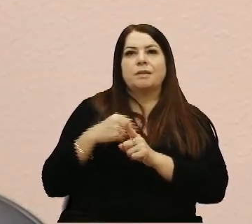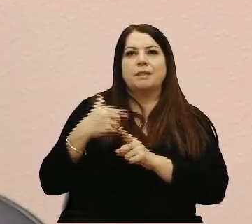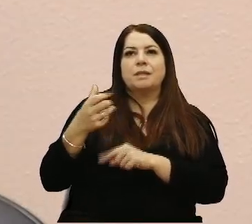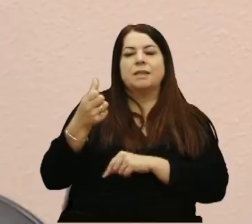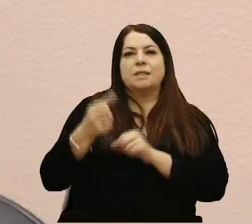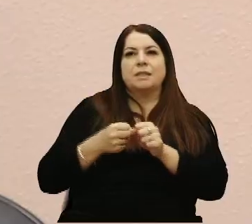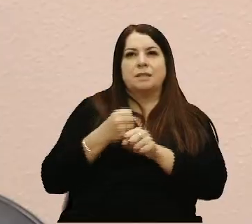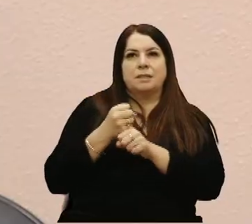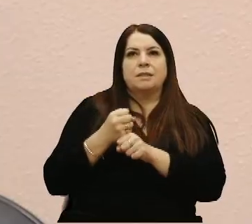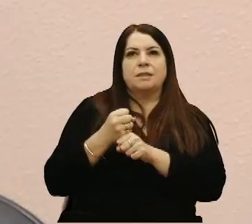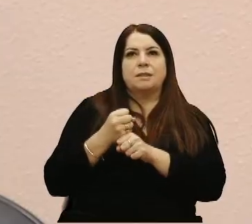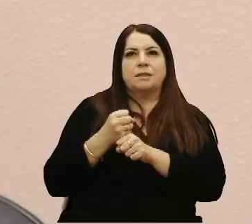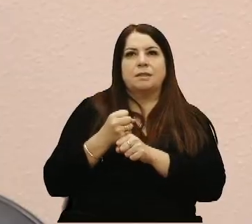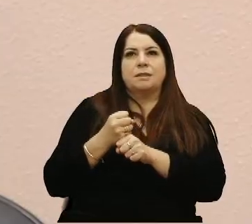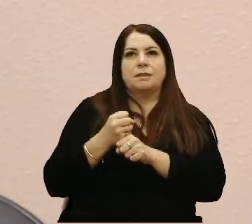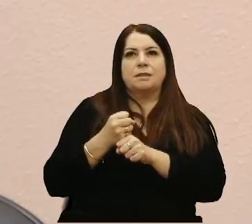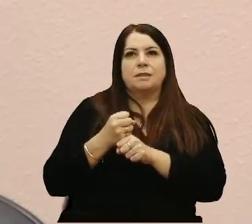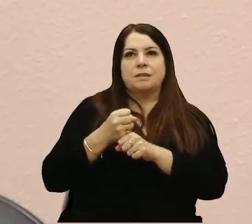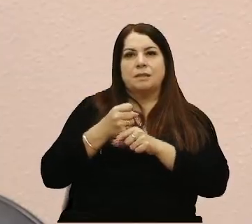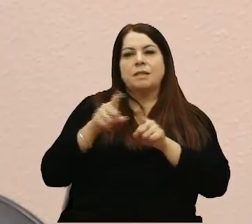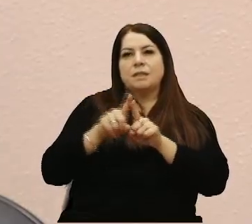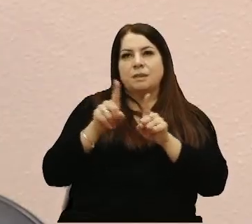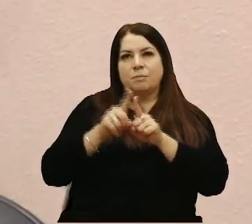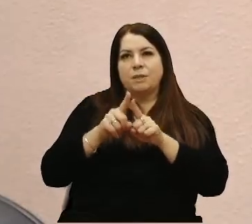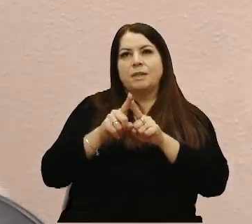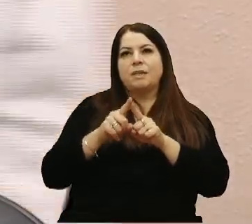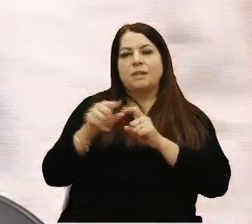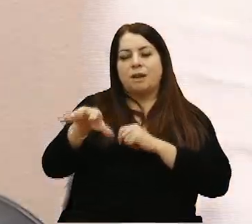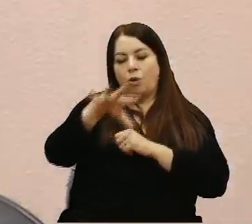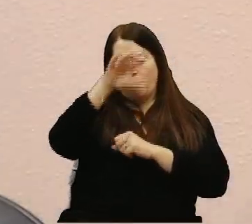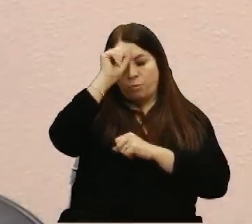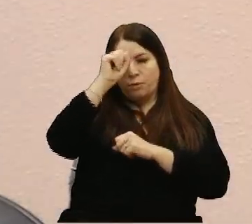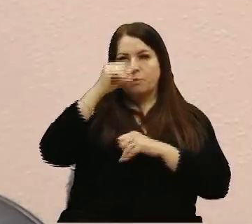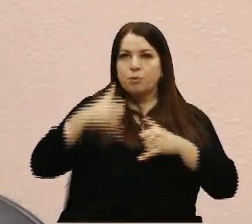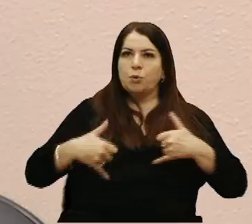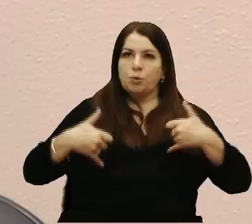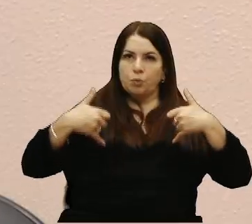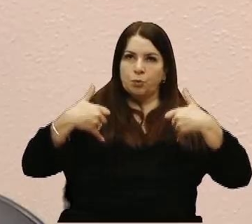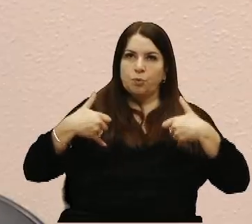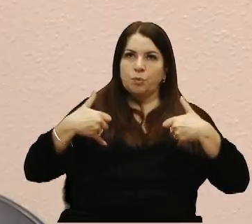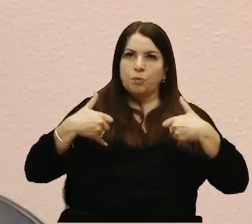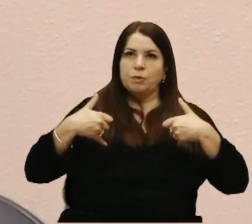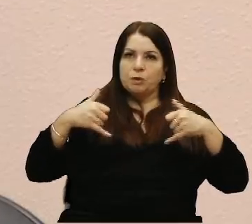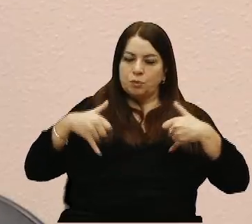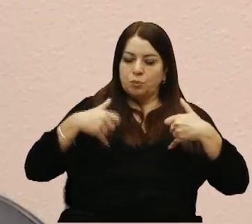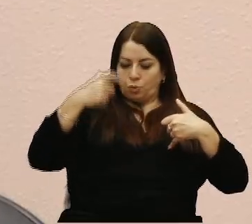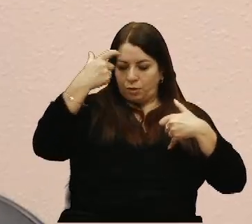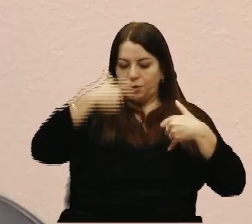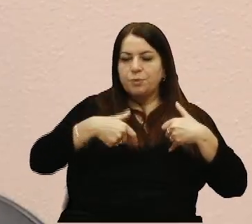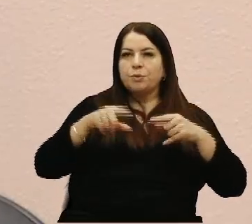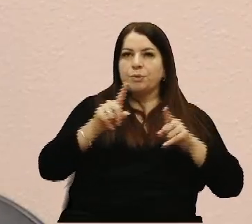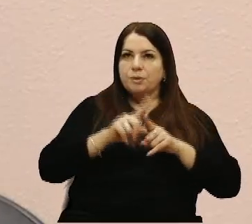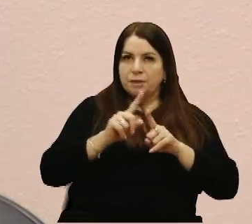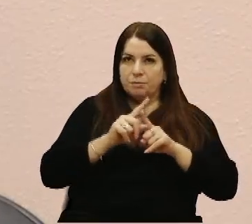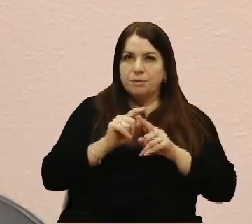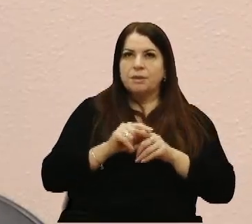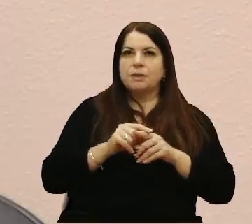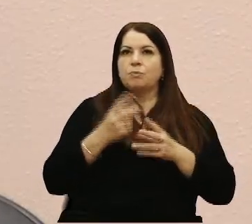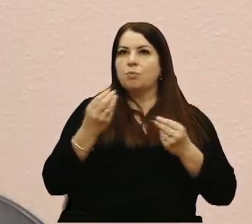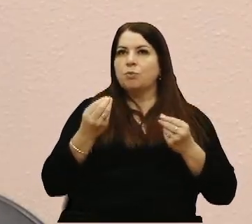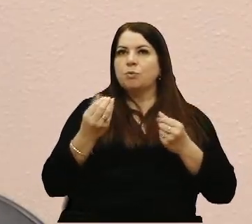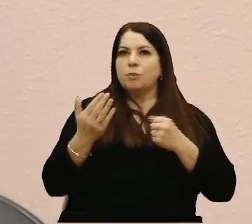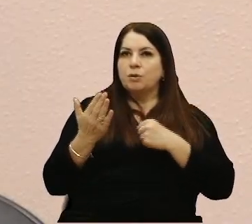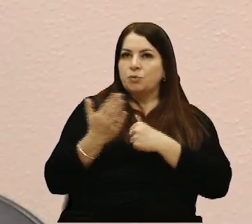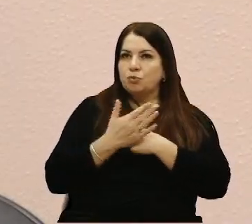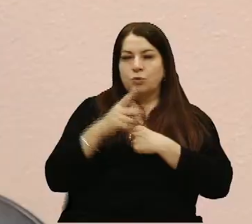6 anos, na Umbanda e na Quimbanda. Então, muito me orgulha. Sou quem eu sou hoje também, muito pela